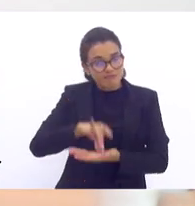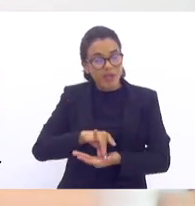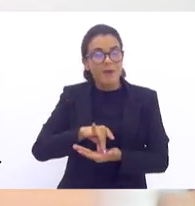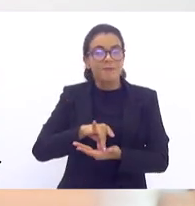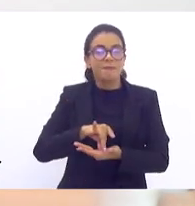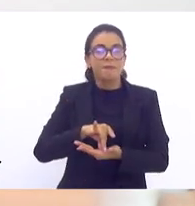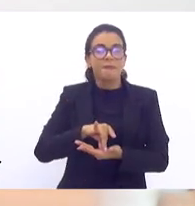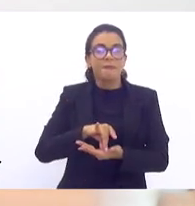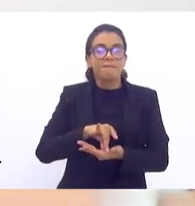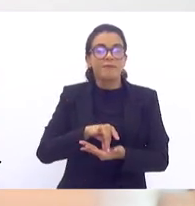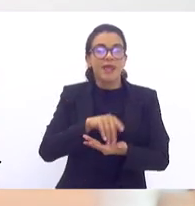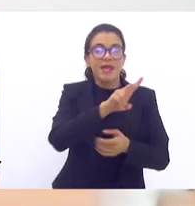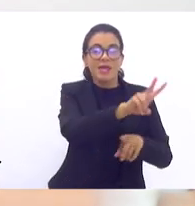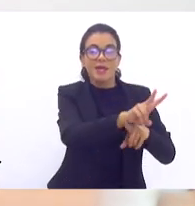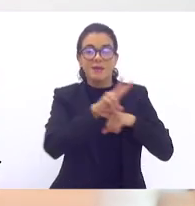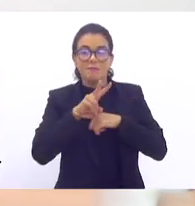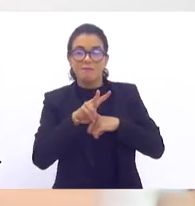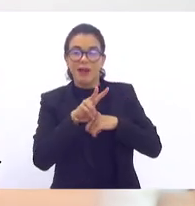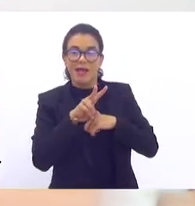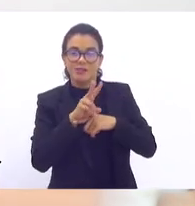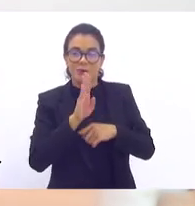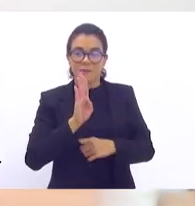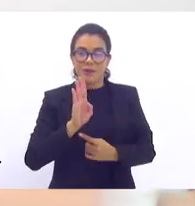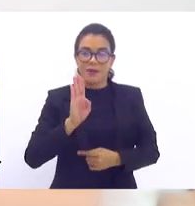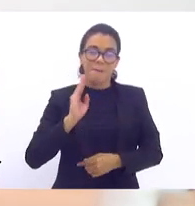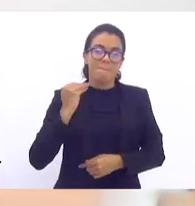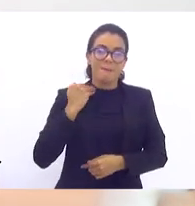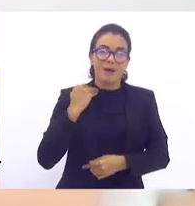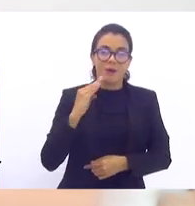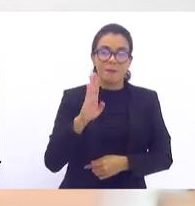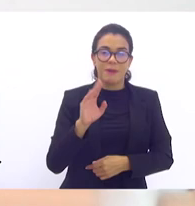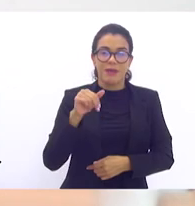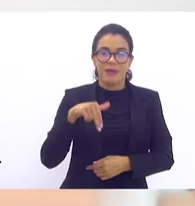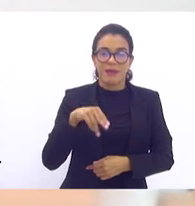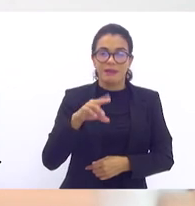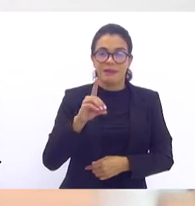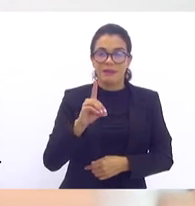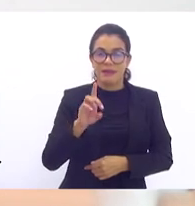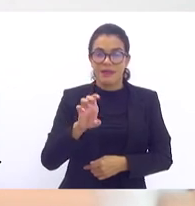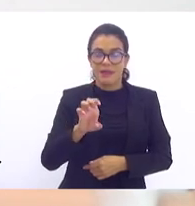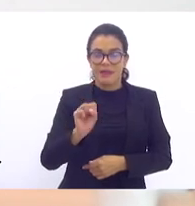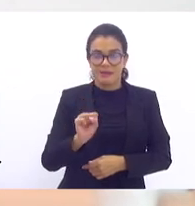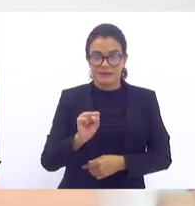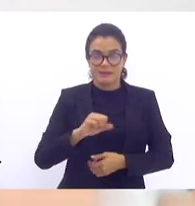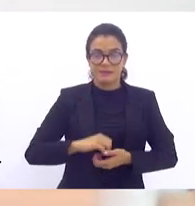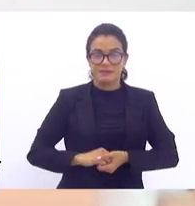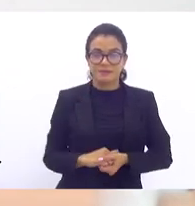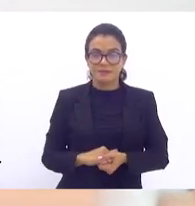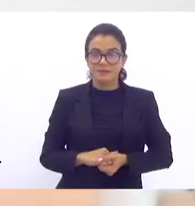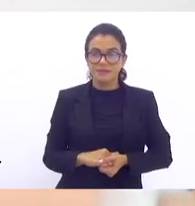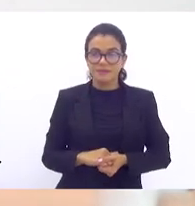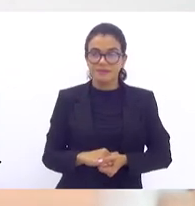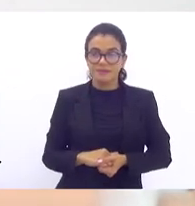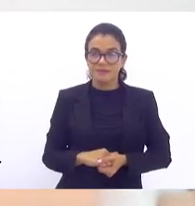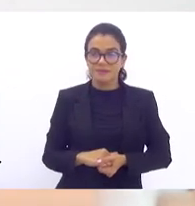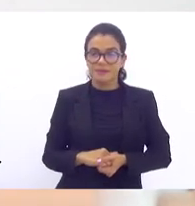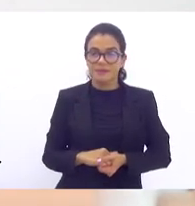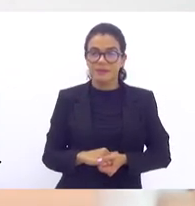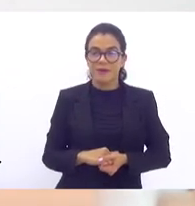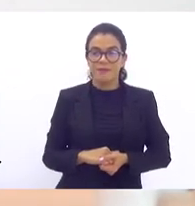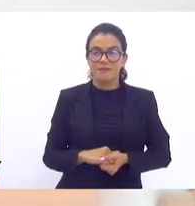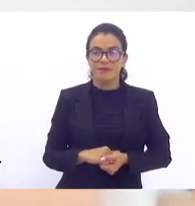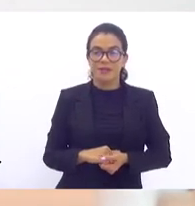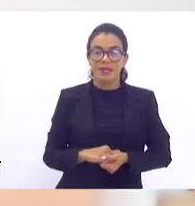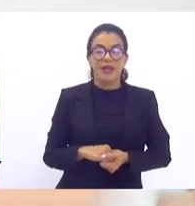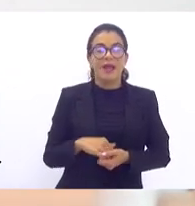forma através de um empréstimo feito pelo BNDES entendeu porque na nossa